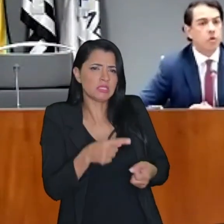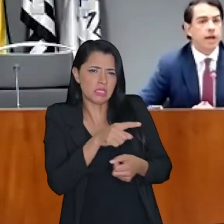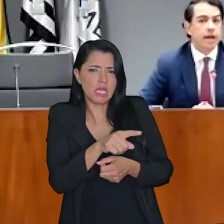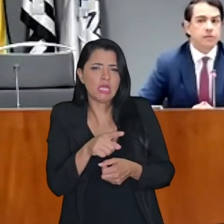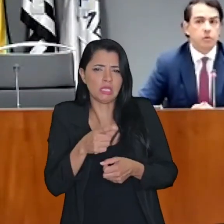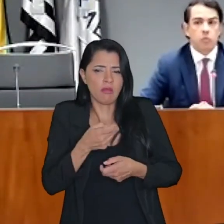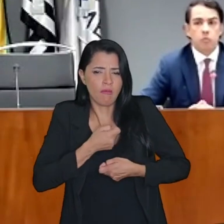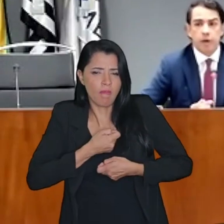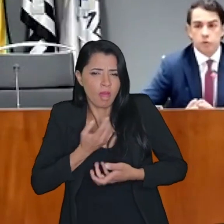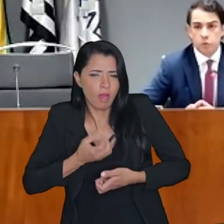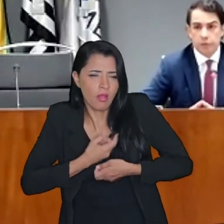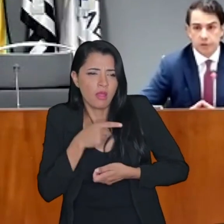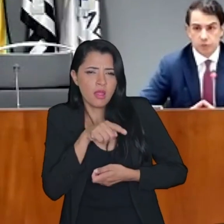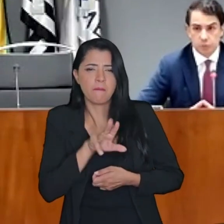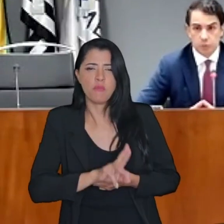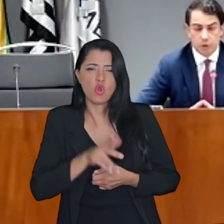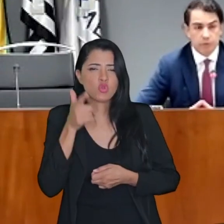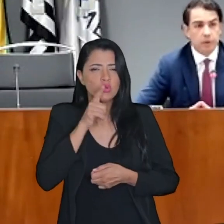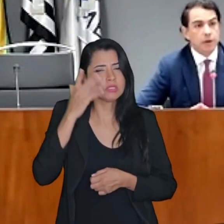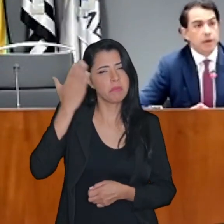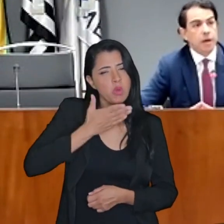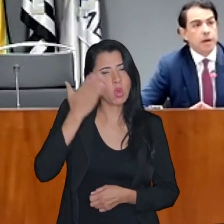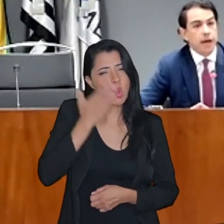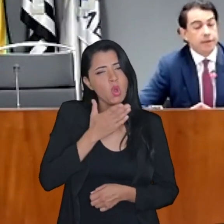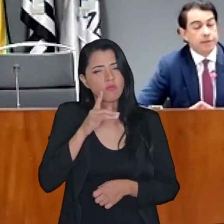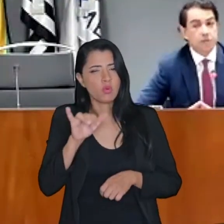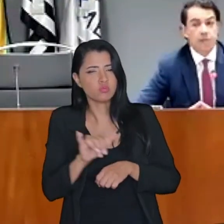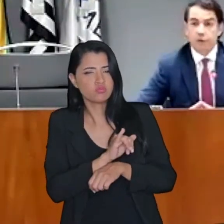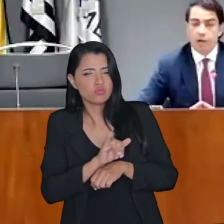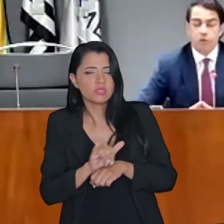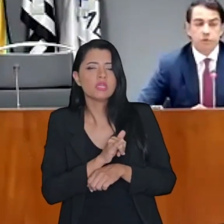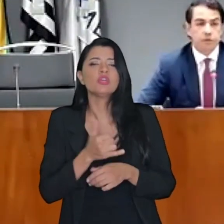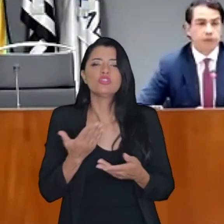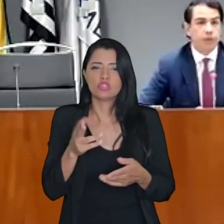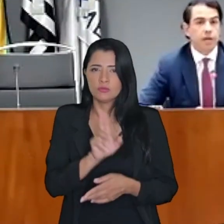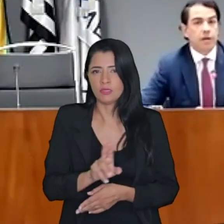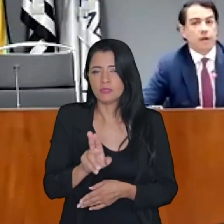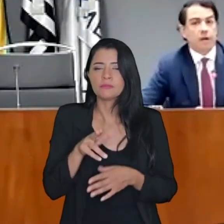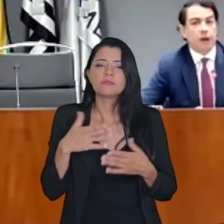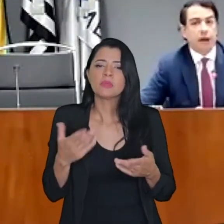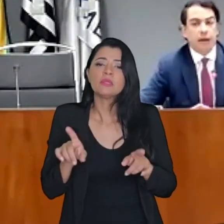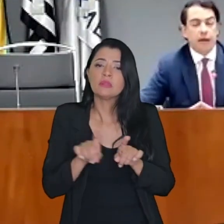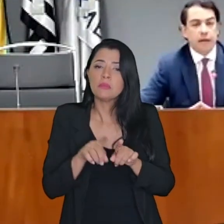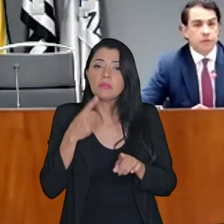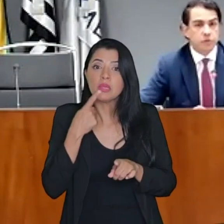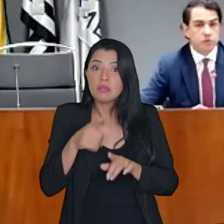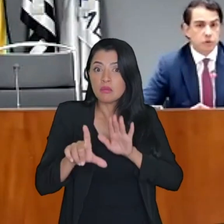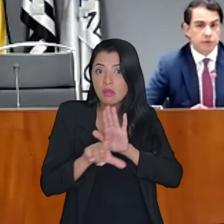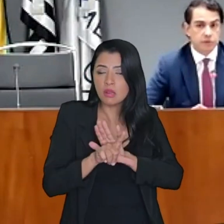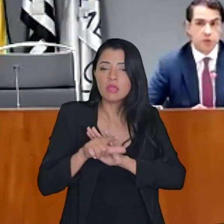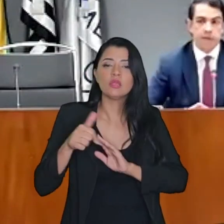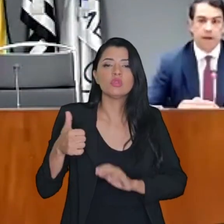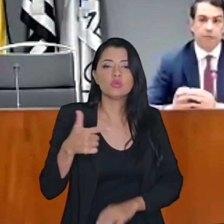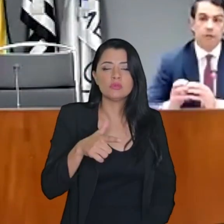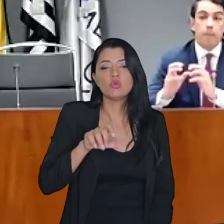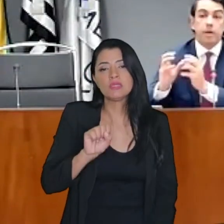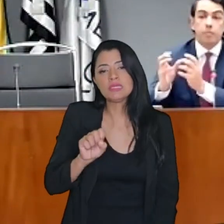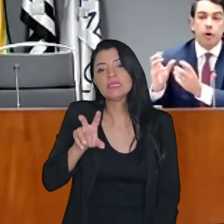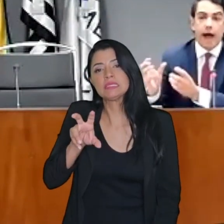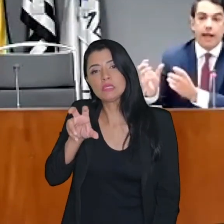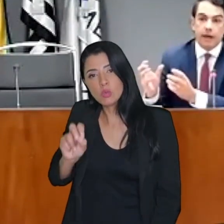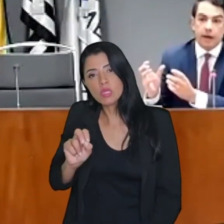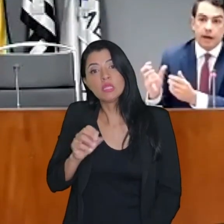e a reconhece como meio de obtenção de prova. É interessante verificar, inclusive, que a Lei 12.850 ela